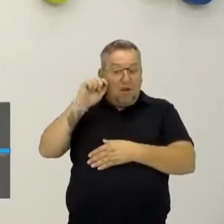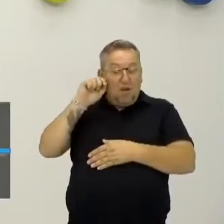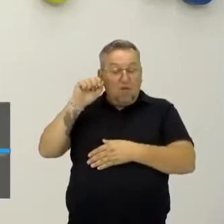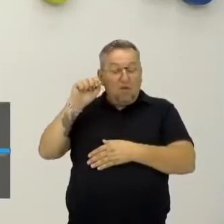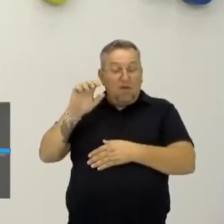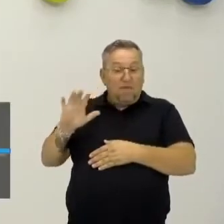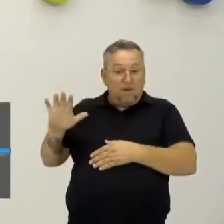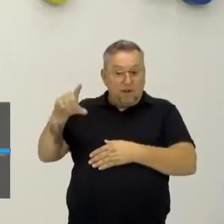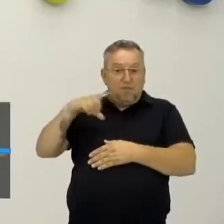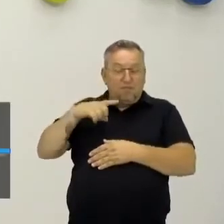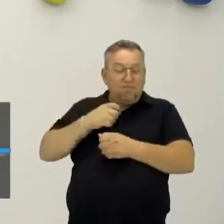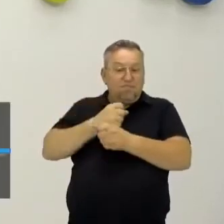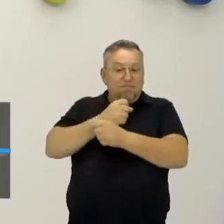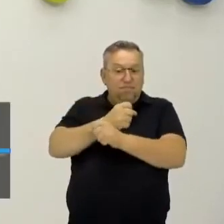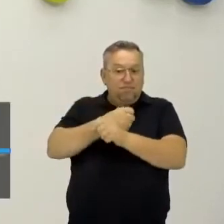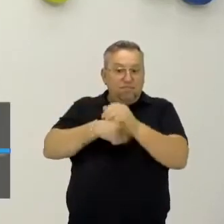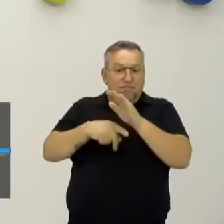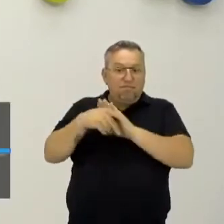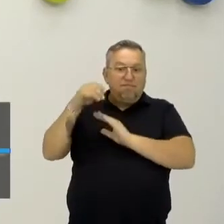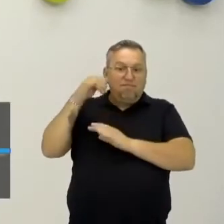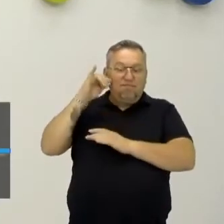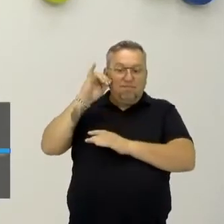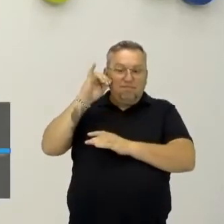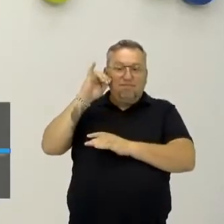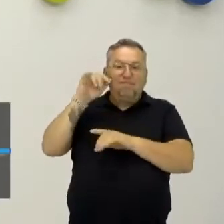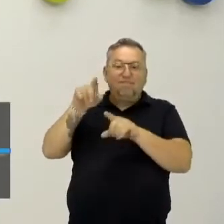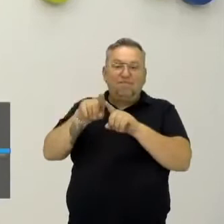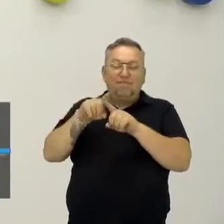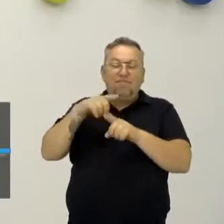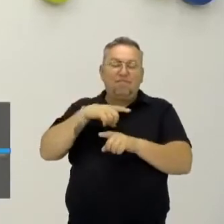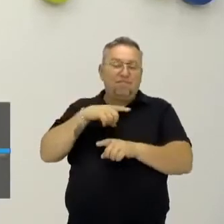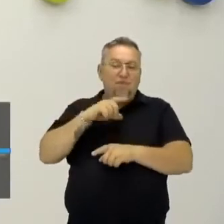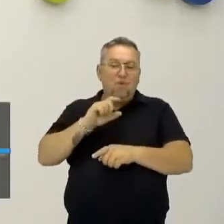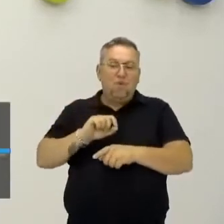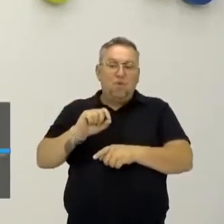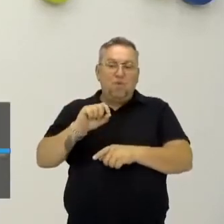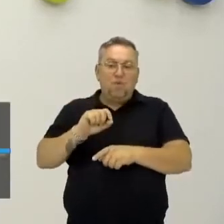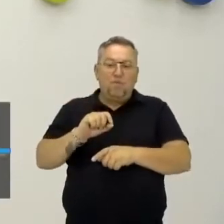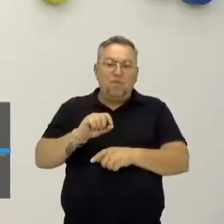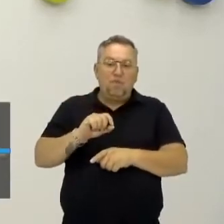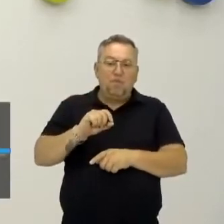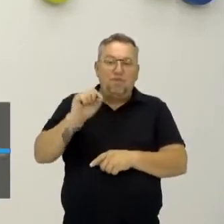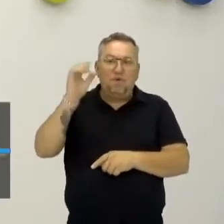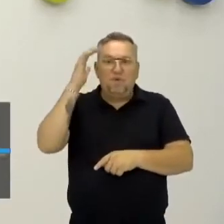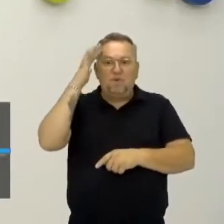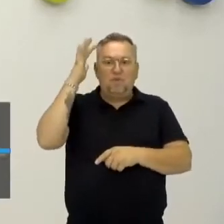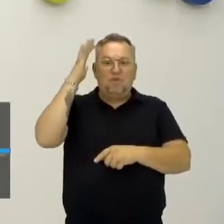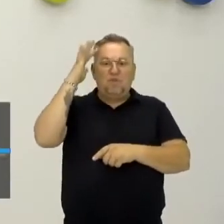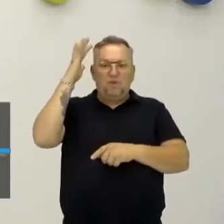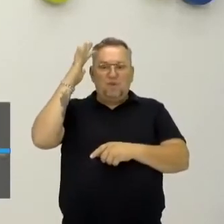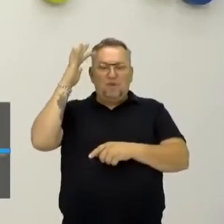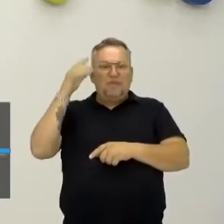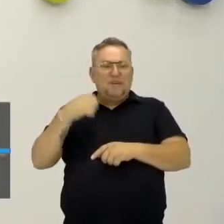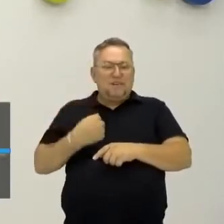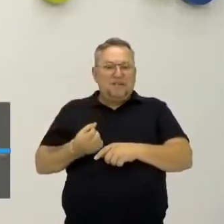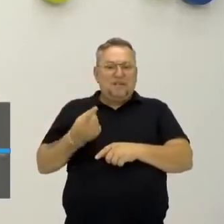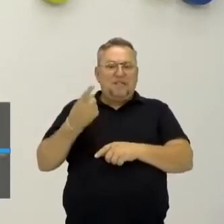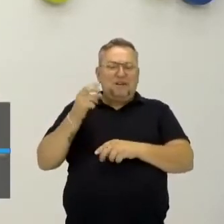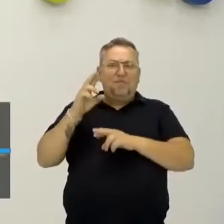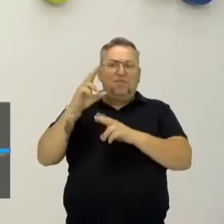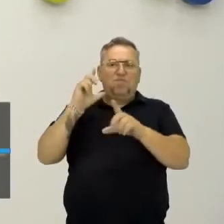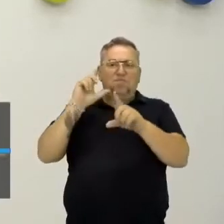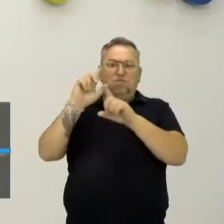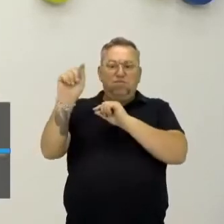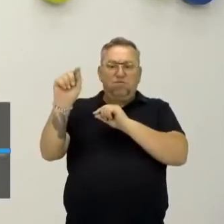que estavam escravizados ali nas fazendas, eles ainda tinham aquele sonho, ainda dava para eles aquela esperança de poder